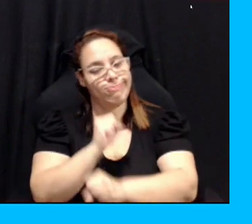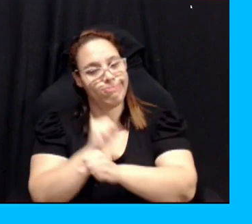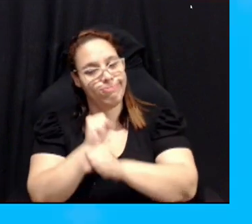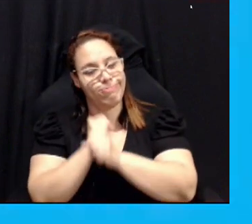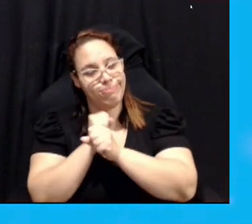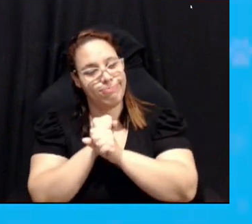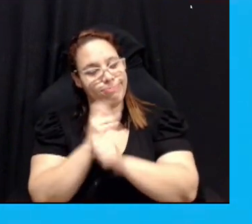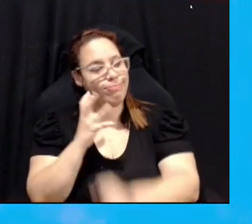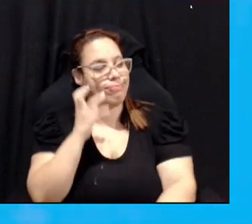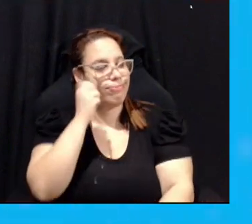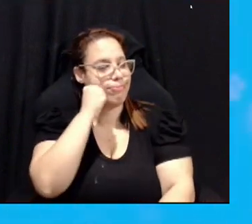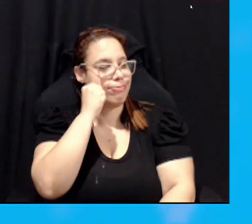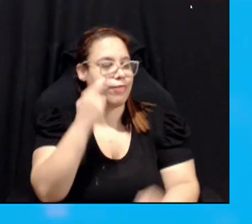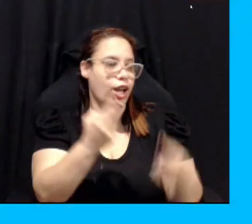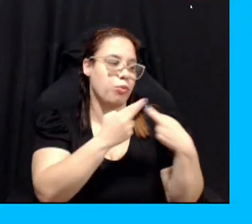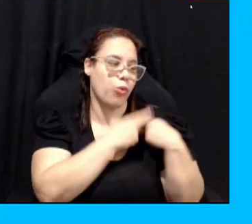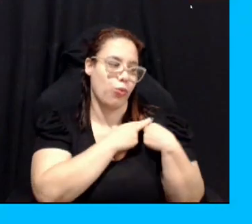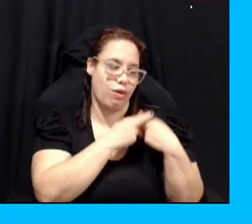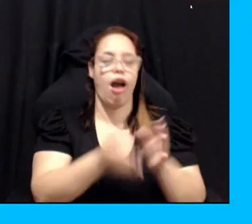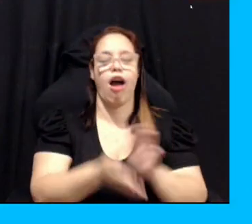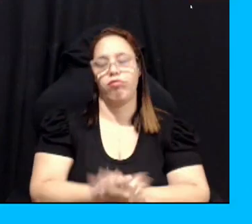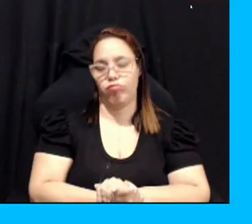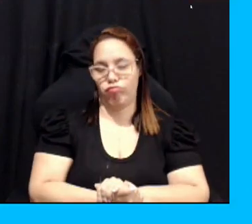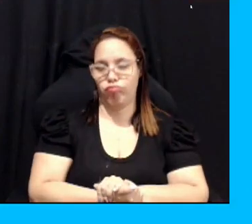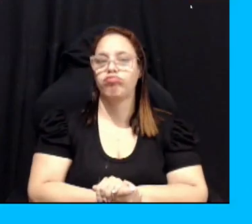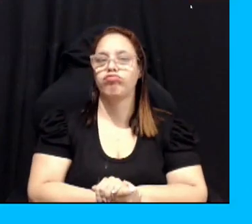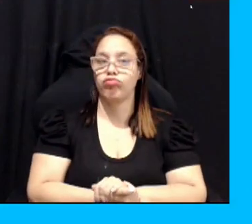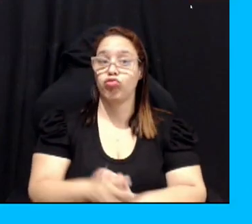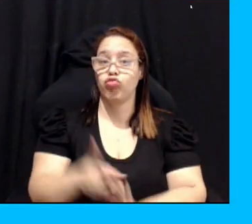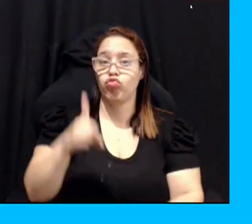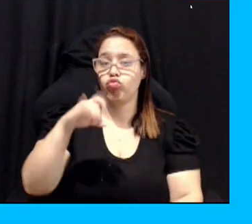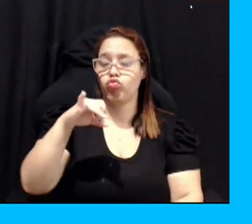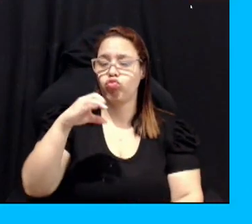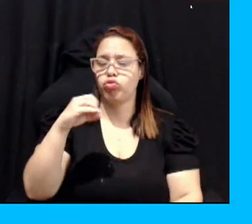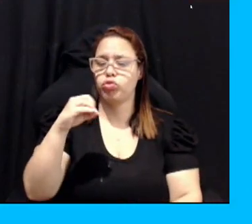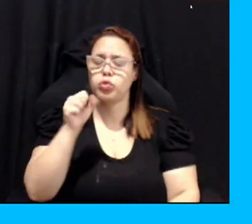adoção responsável. O Dico é um cão idoso e